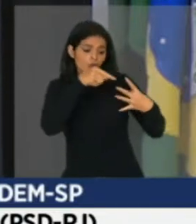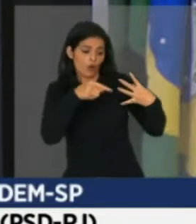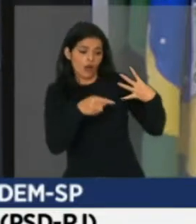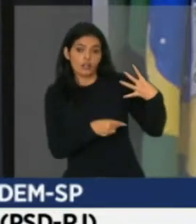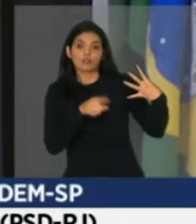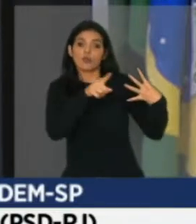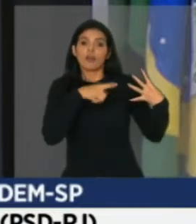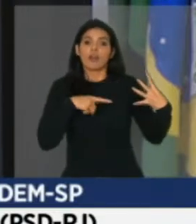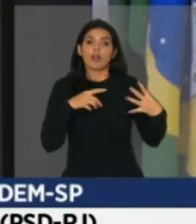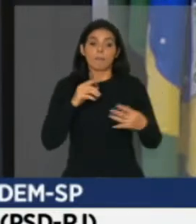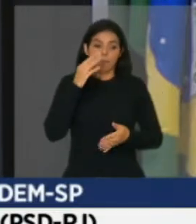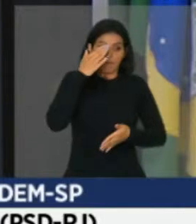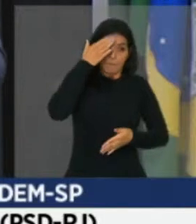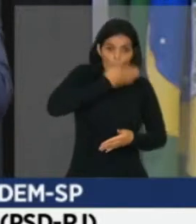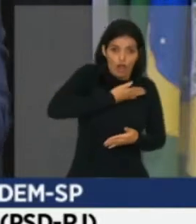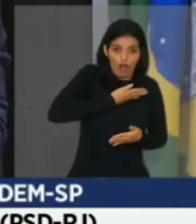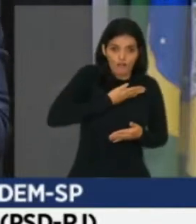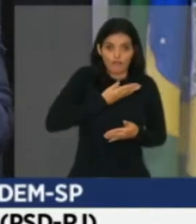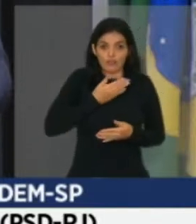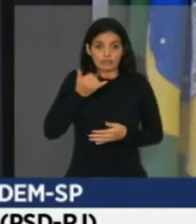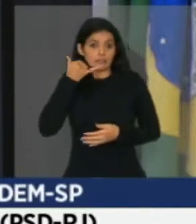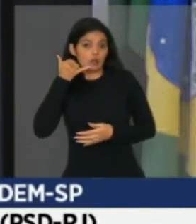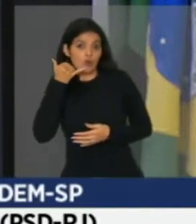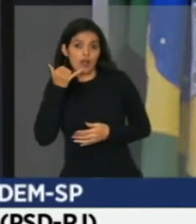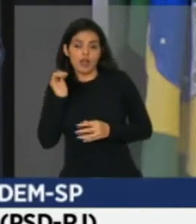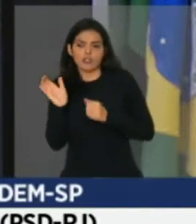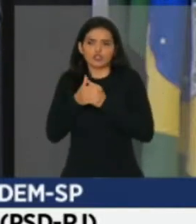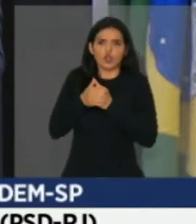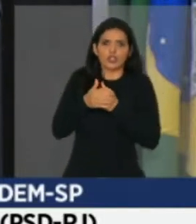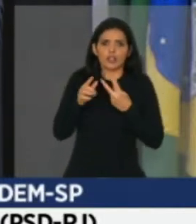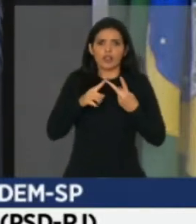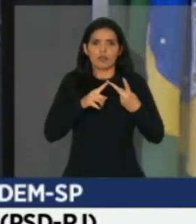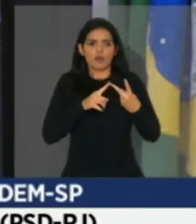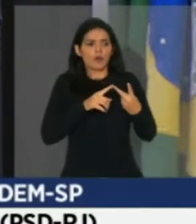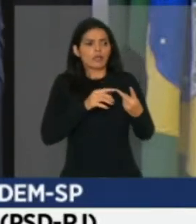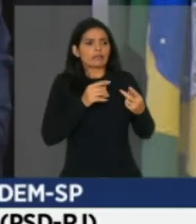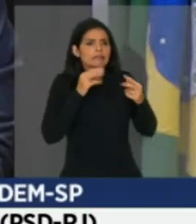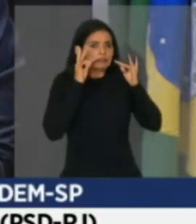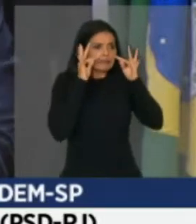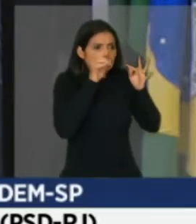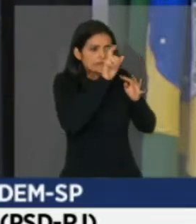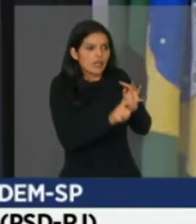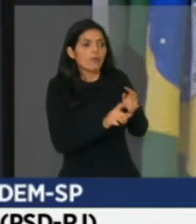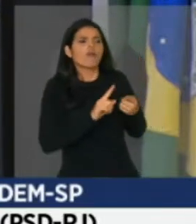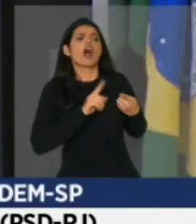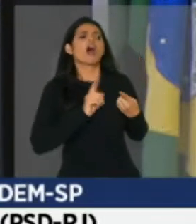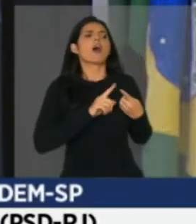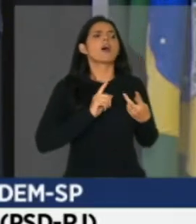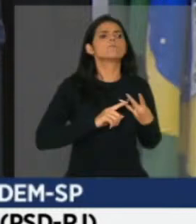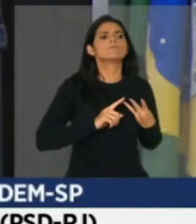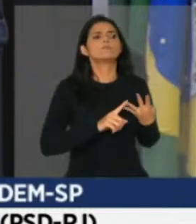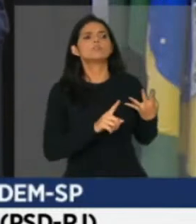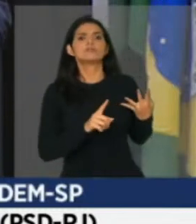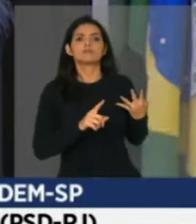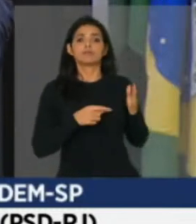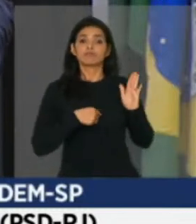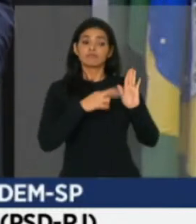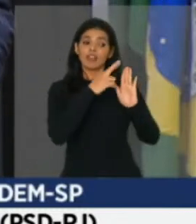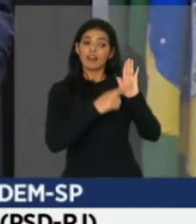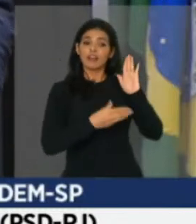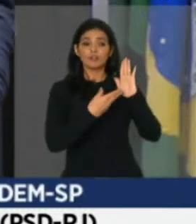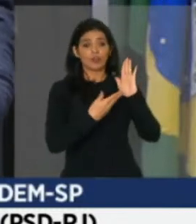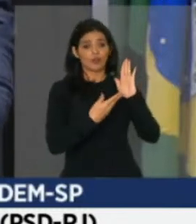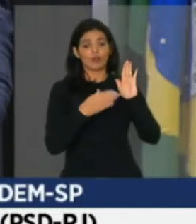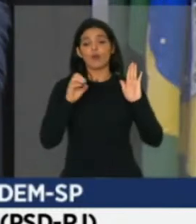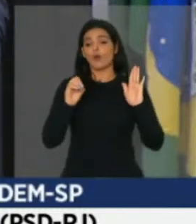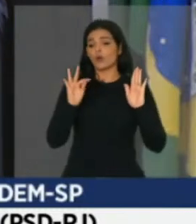testemunha, subjugando seus filhos. Tudo isso consta do nosso relatório. O Ottoni foi feliz em